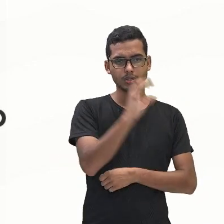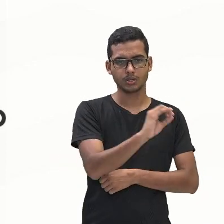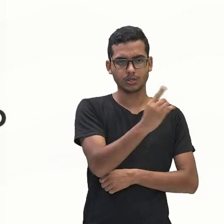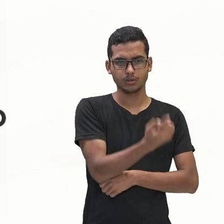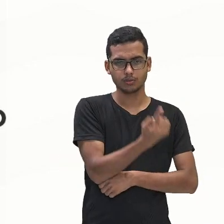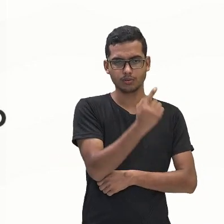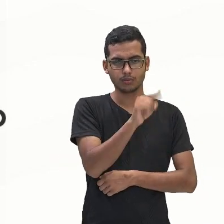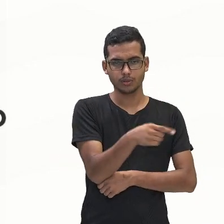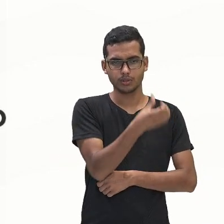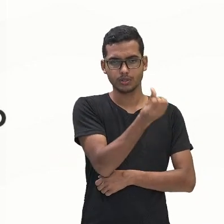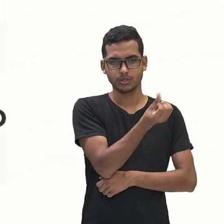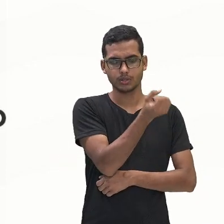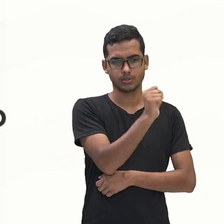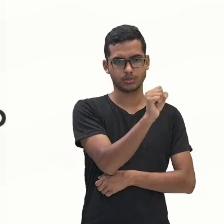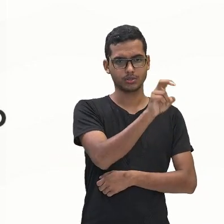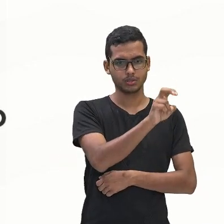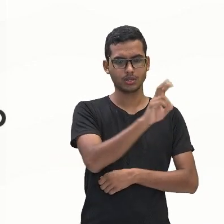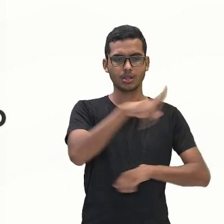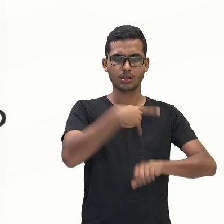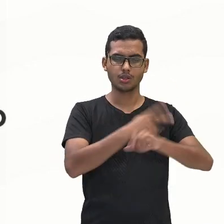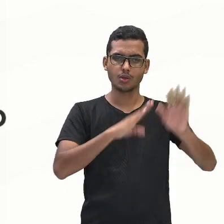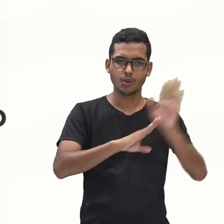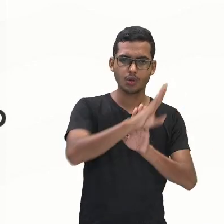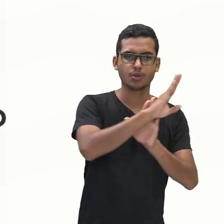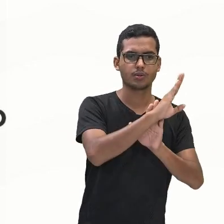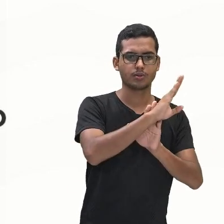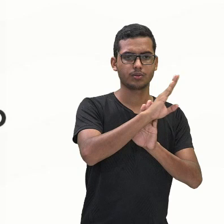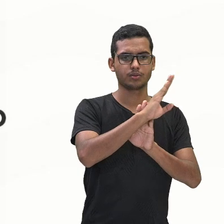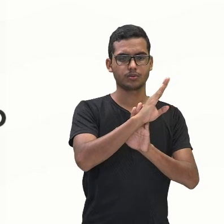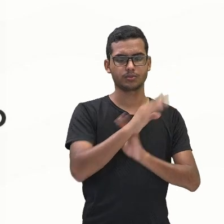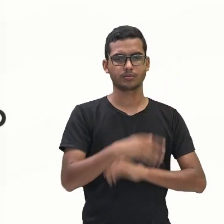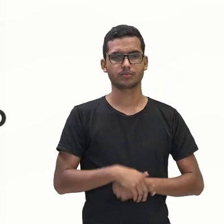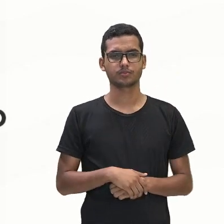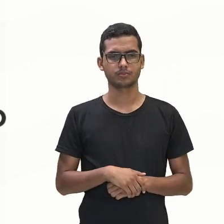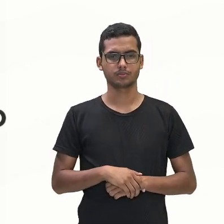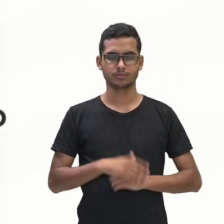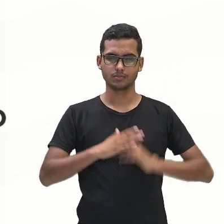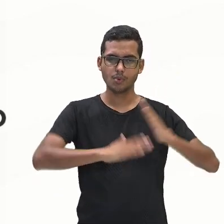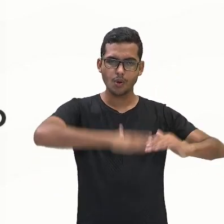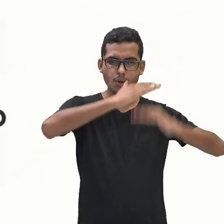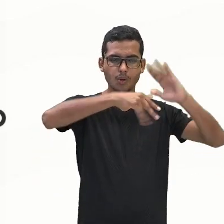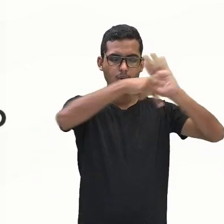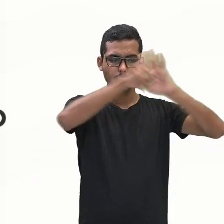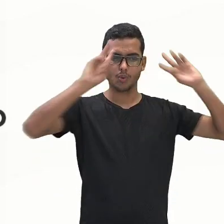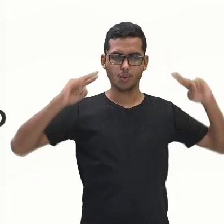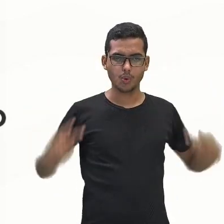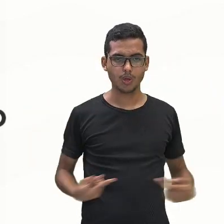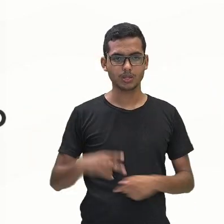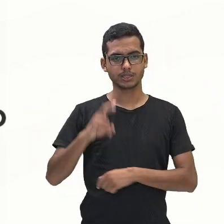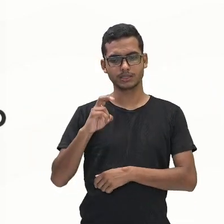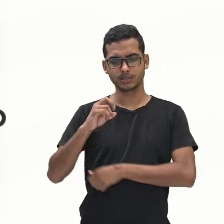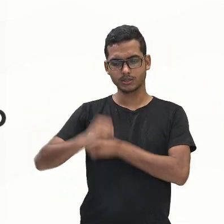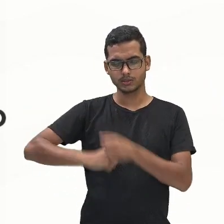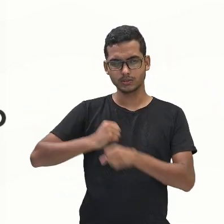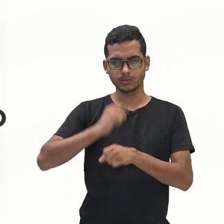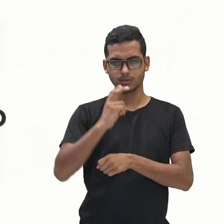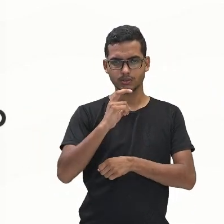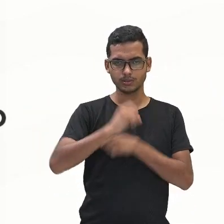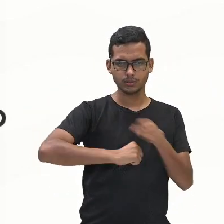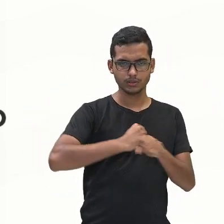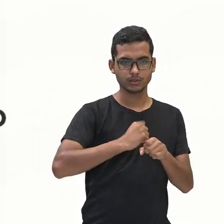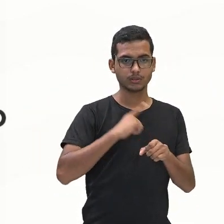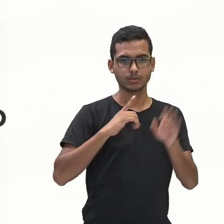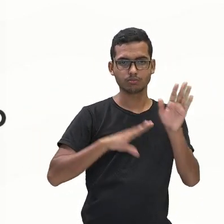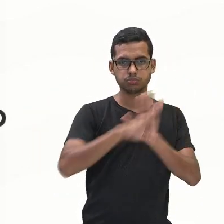0,685. E aí a gente vai verificando, olha, esse índice de desenvolvimento humano, né, a cada 5 anos a gente tem aí o